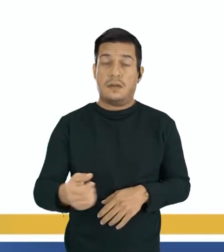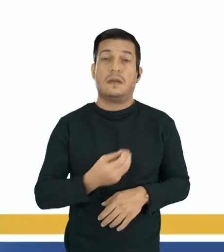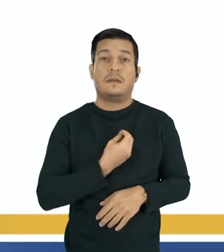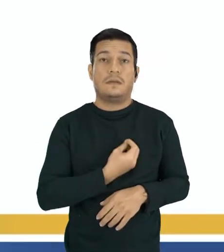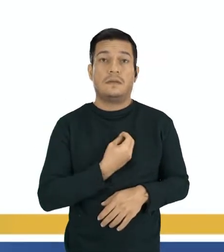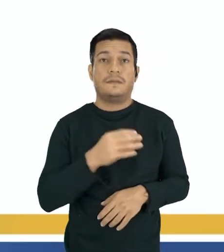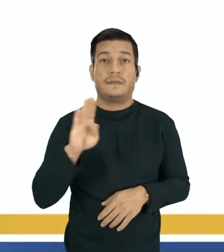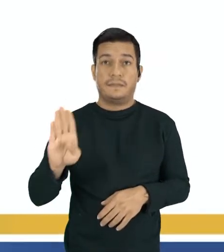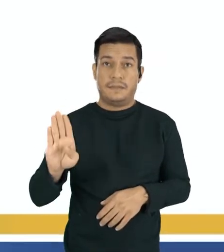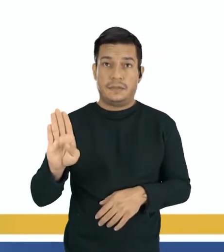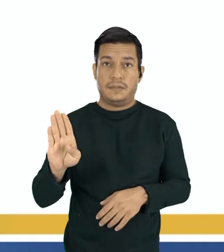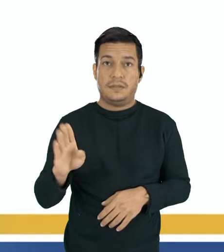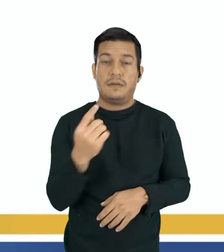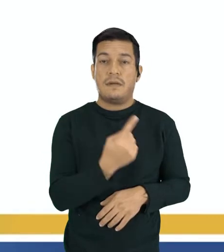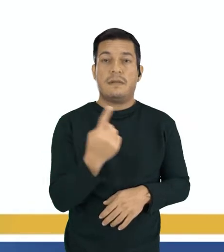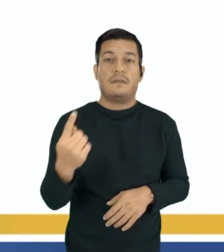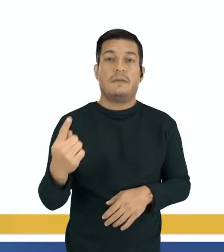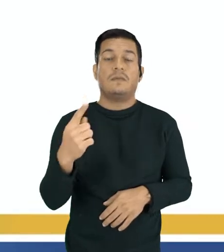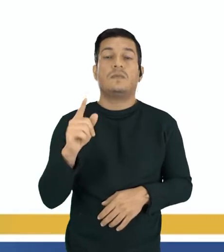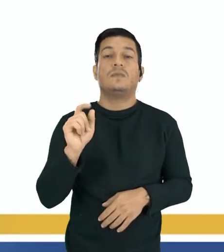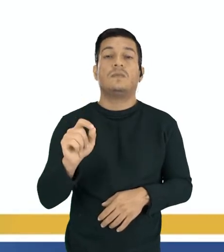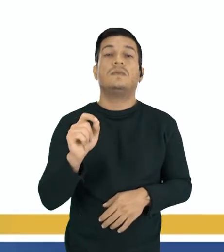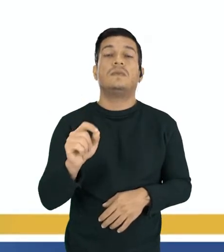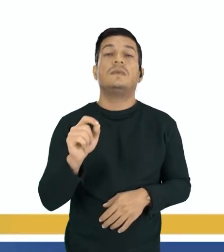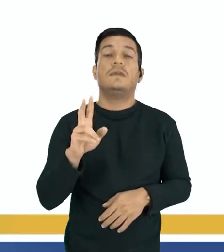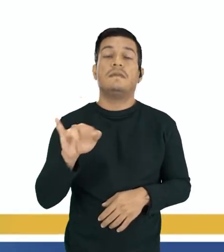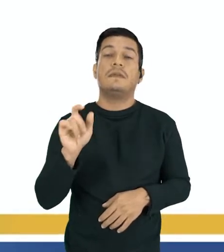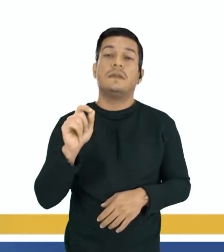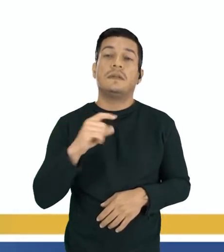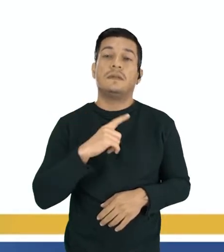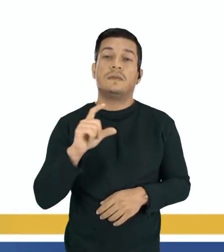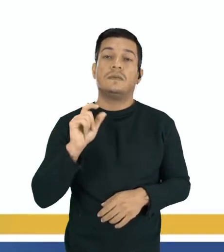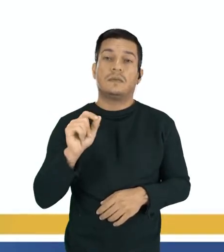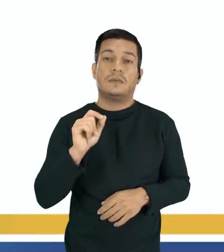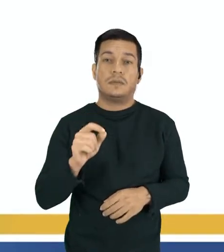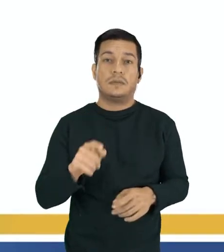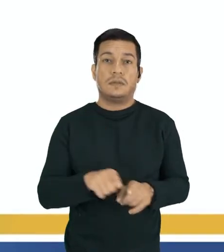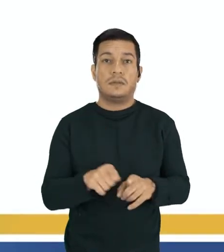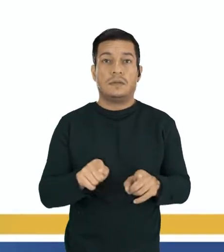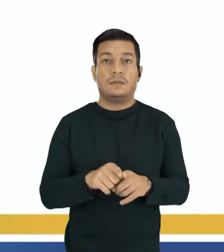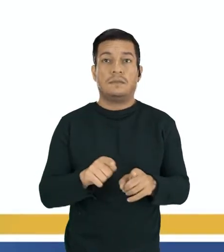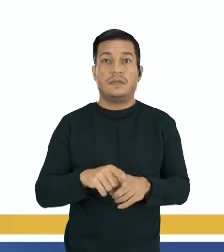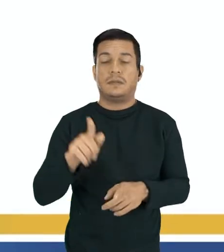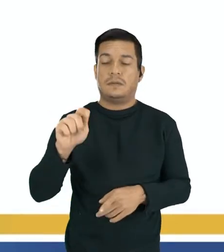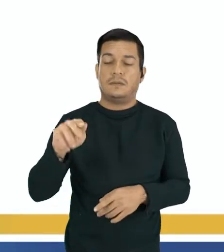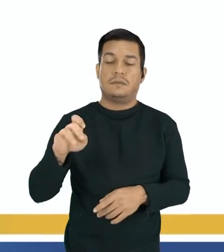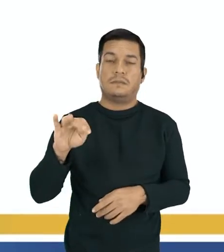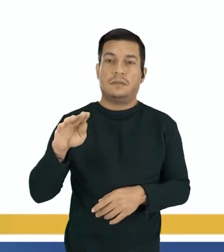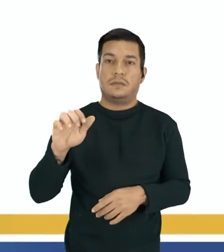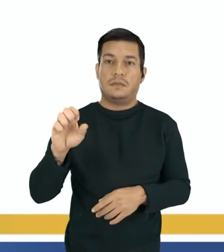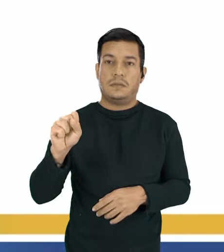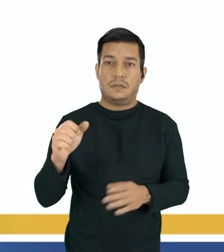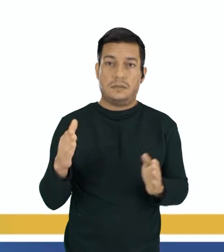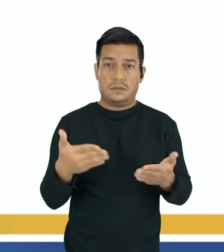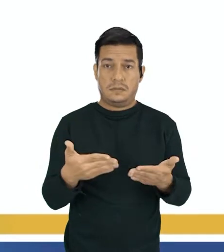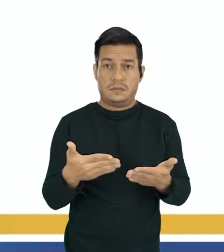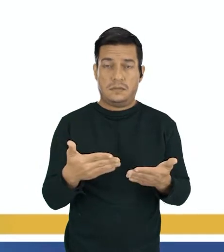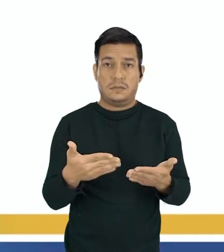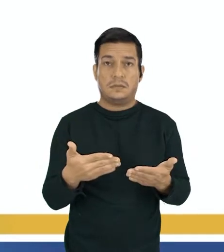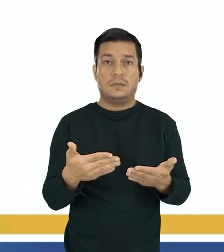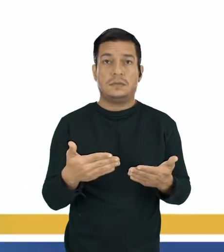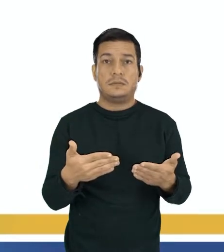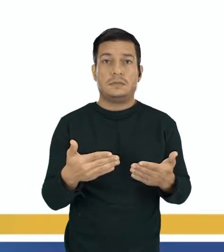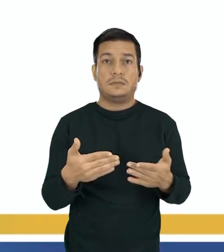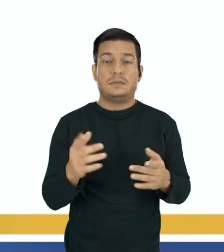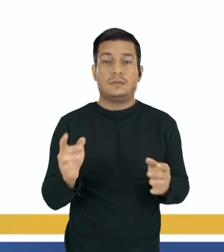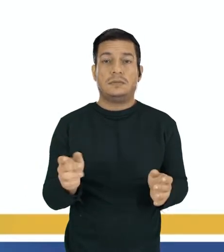B. Cada um desses seres vivos vão produzir gametas específicos desse ser vivo